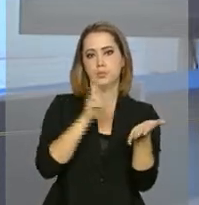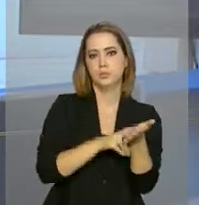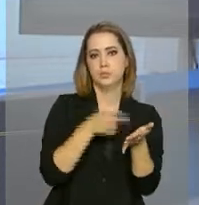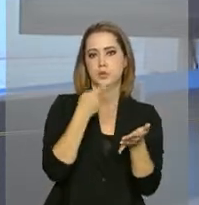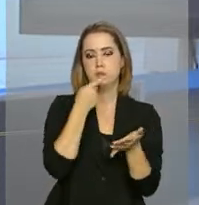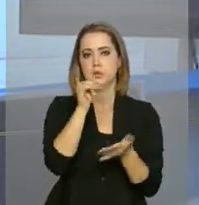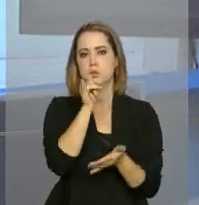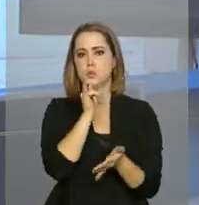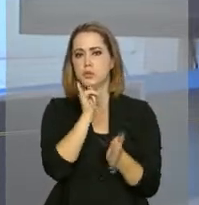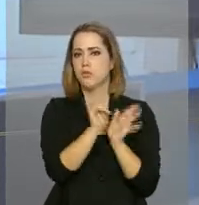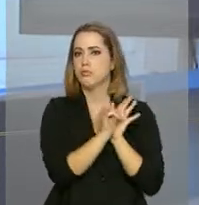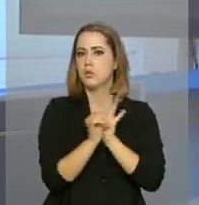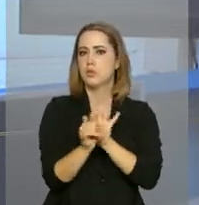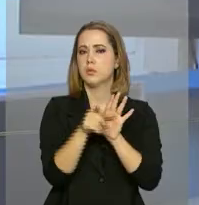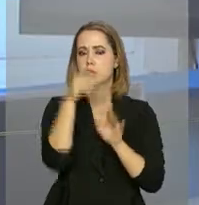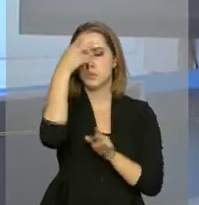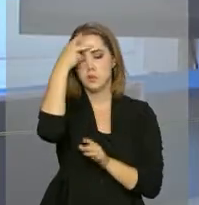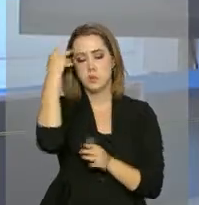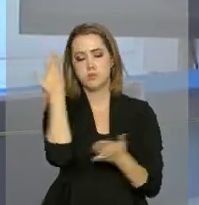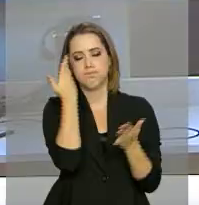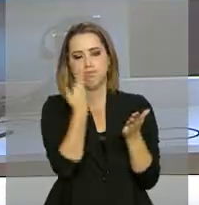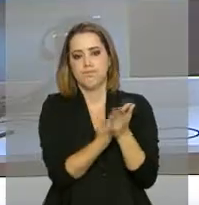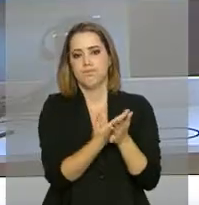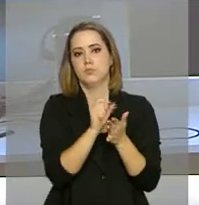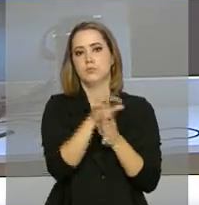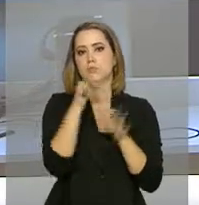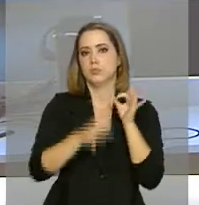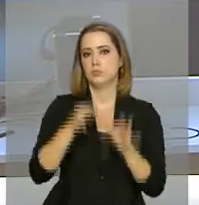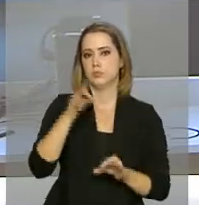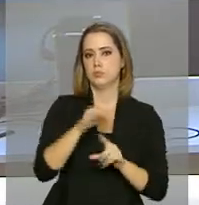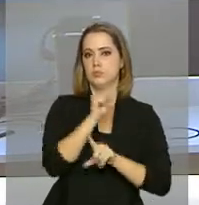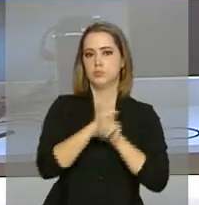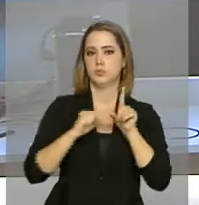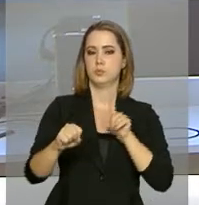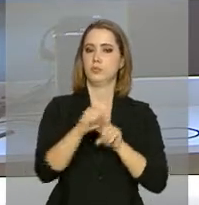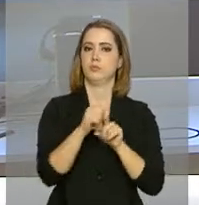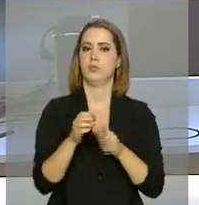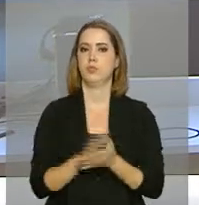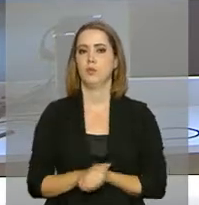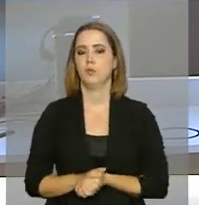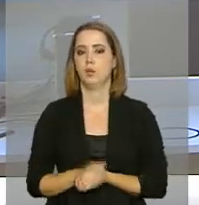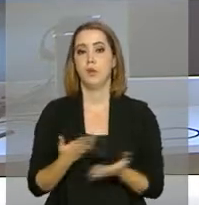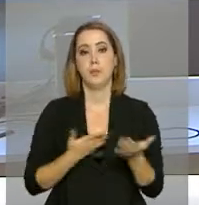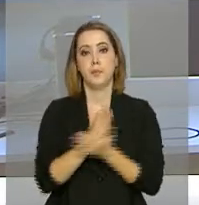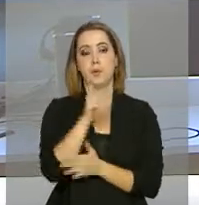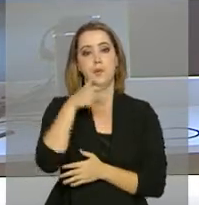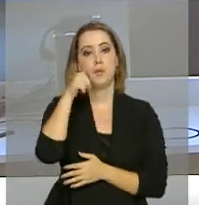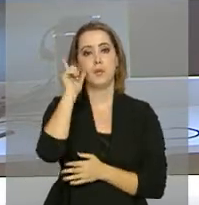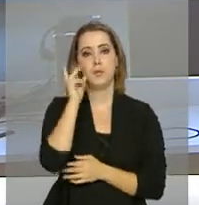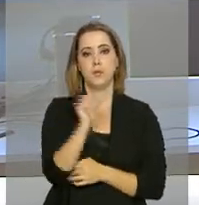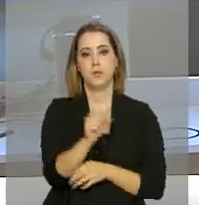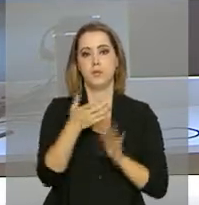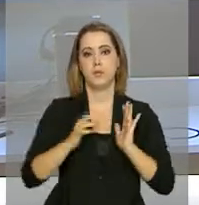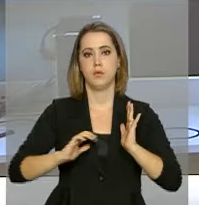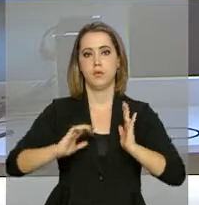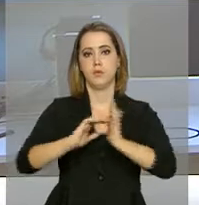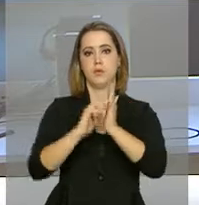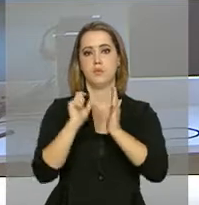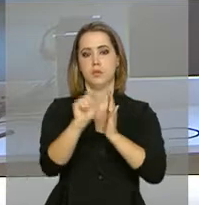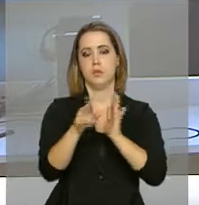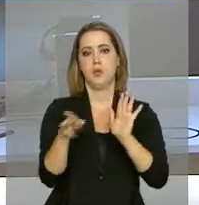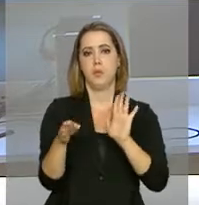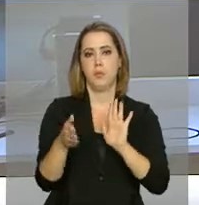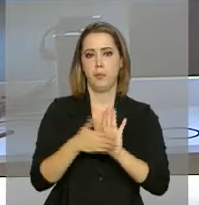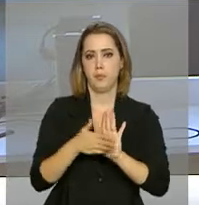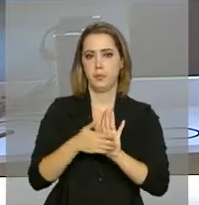que acreditam na justiça social aprovada ontem pelo senado a proposta de emenda à constituição que